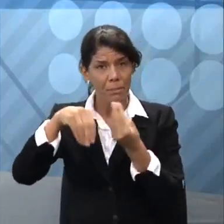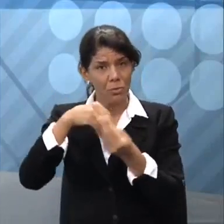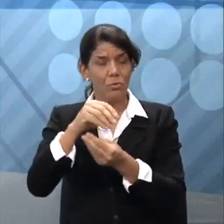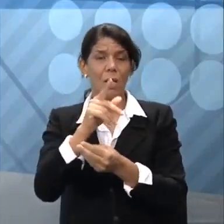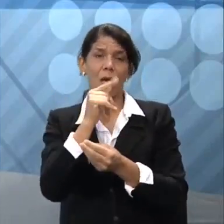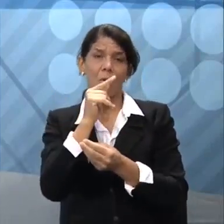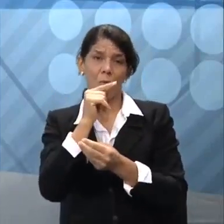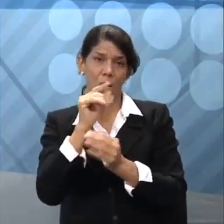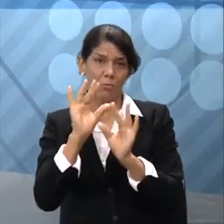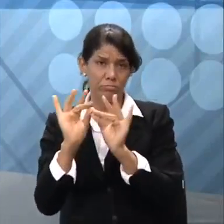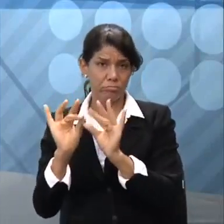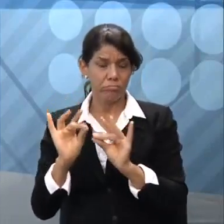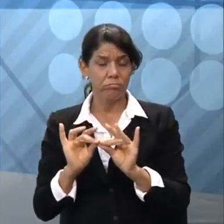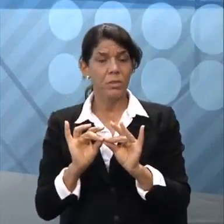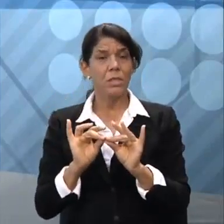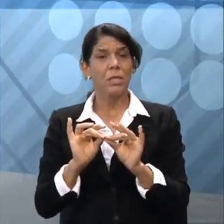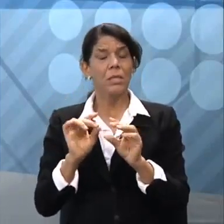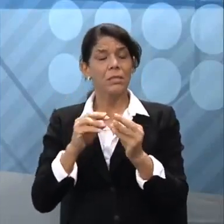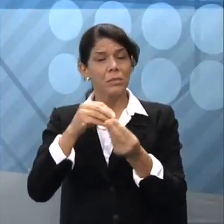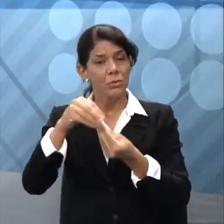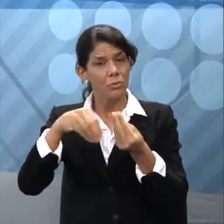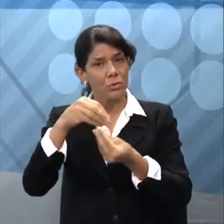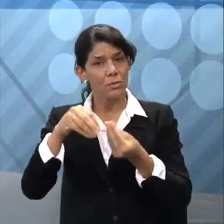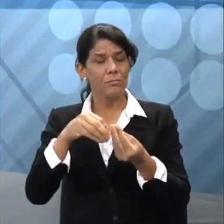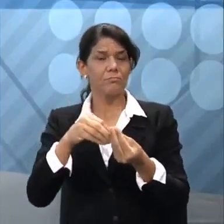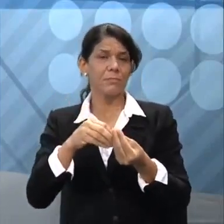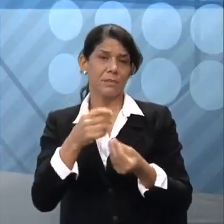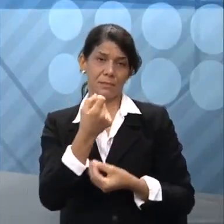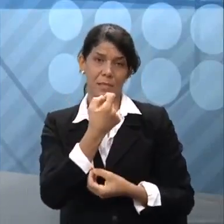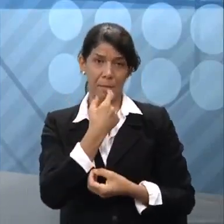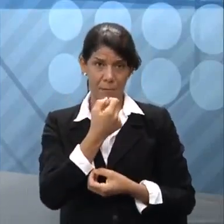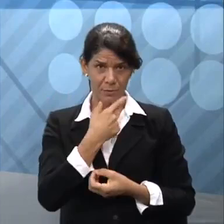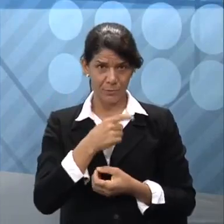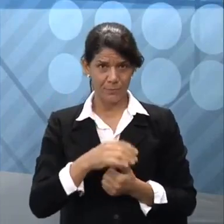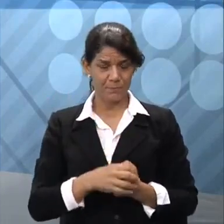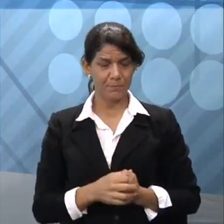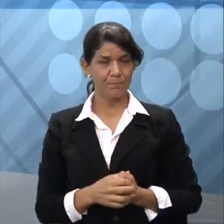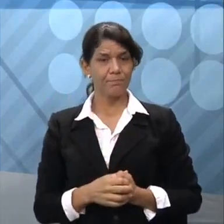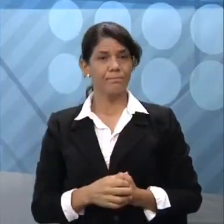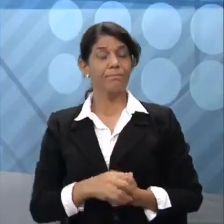diluição e, em alguns casos, a rediluição desses medicamentos.